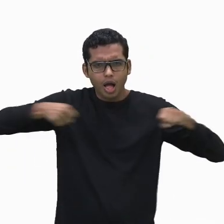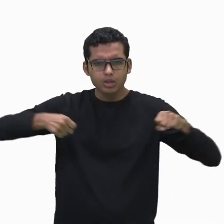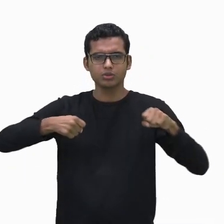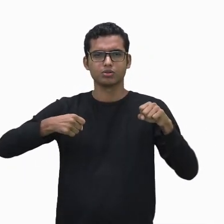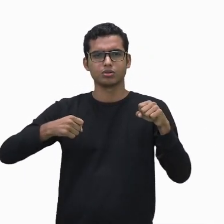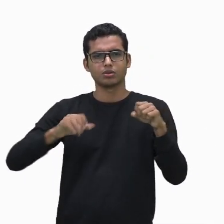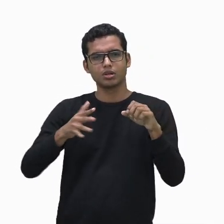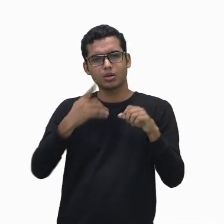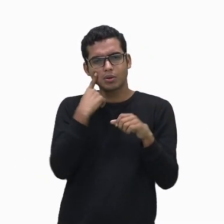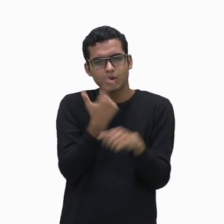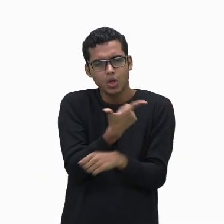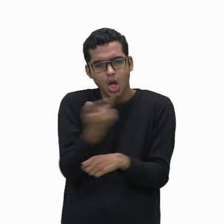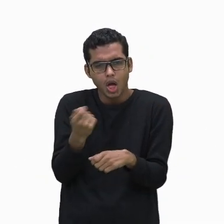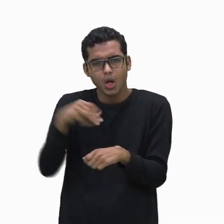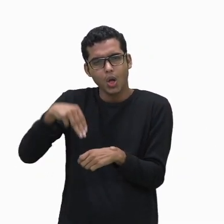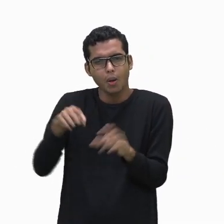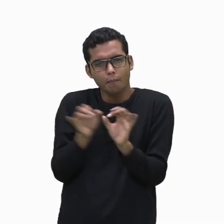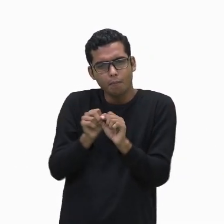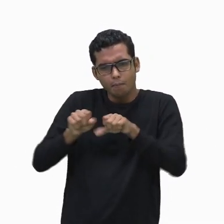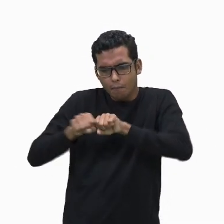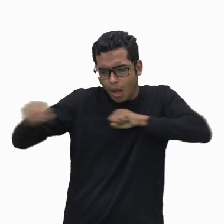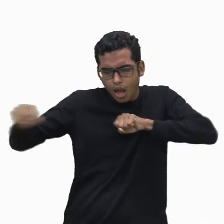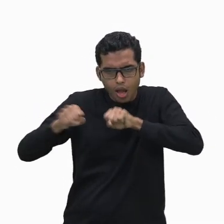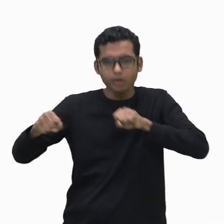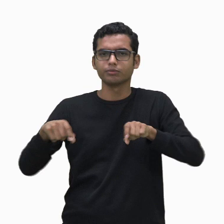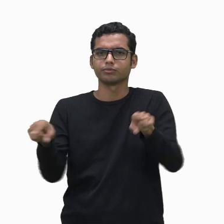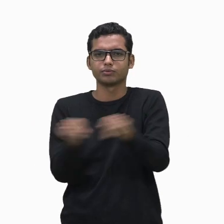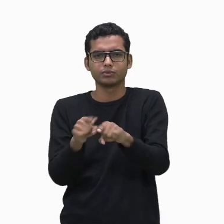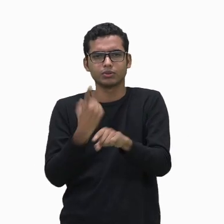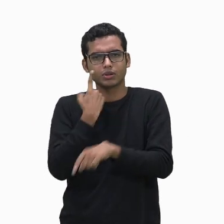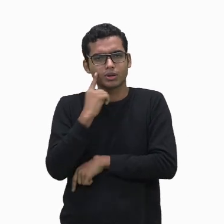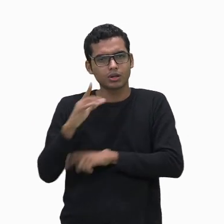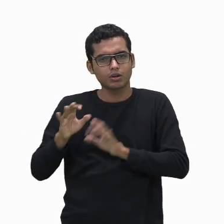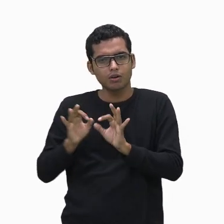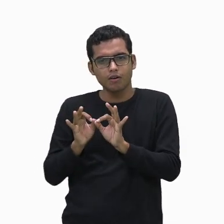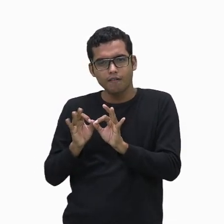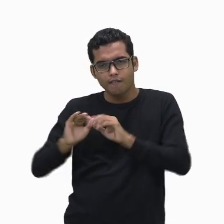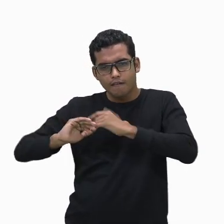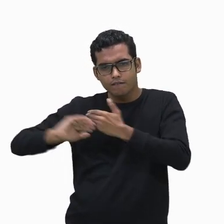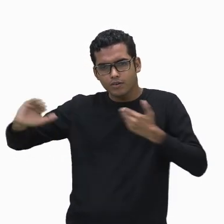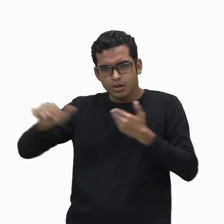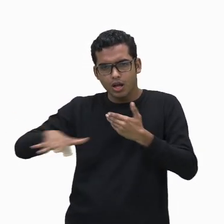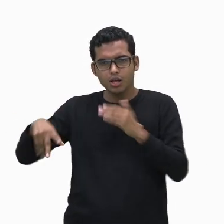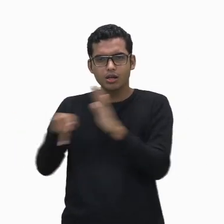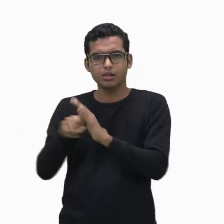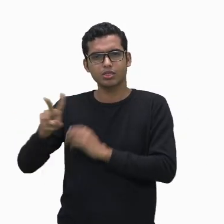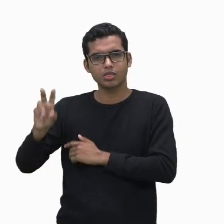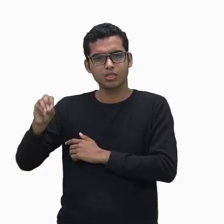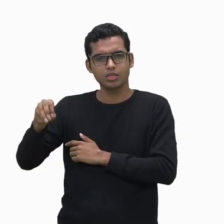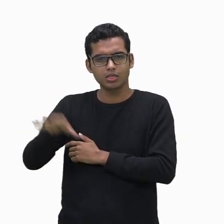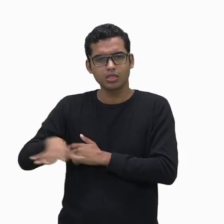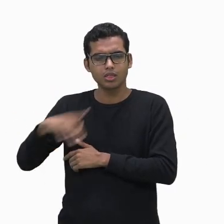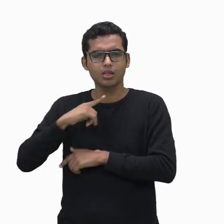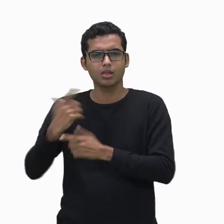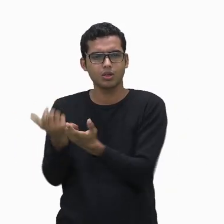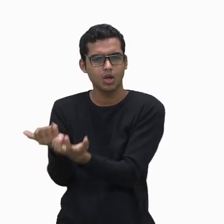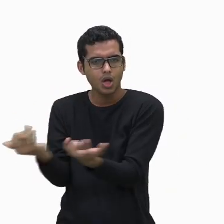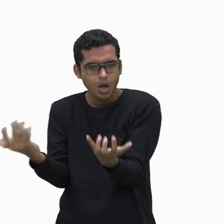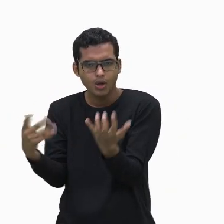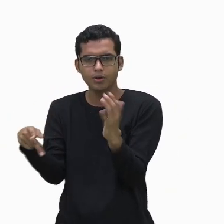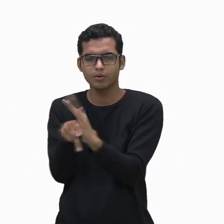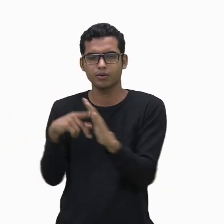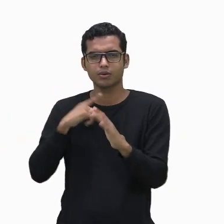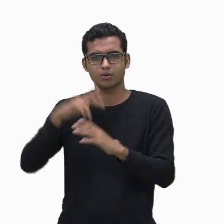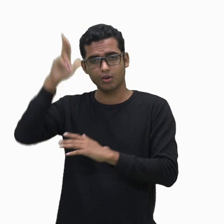possui raio de 50 metros de comprimento. Considerando a área de pastagem máxima do